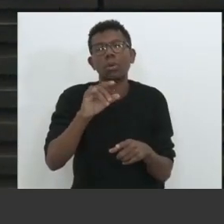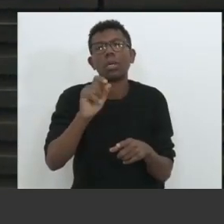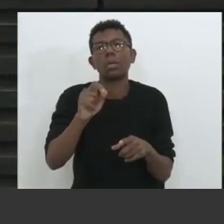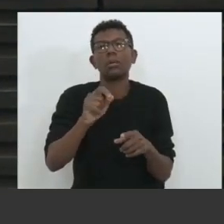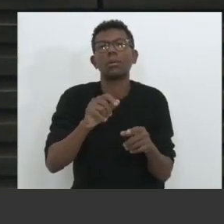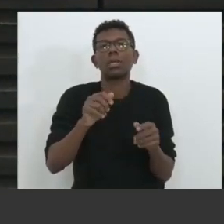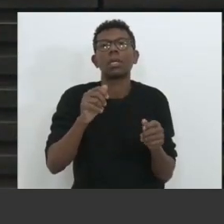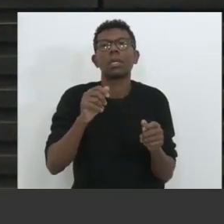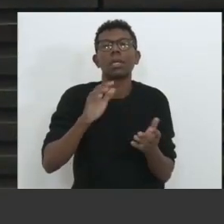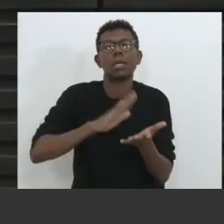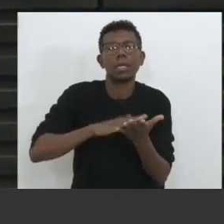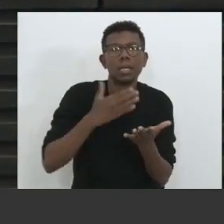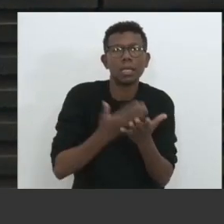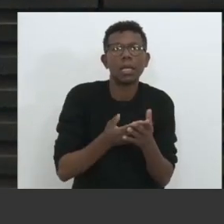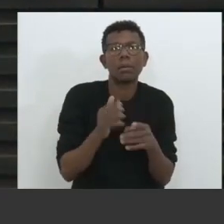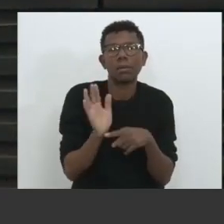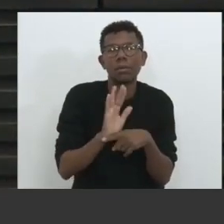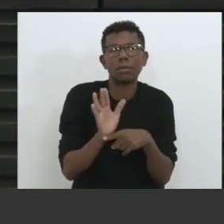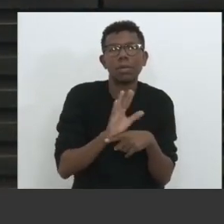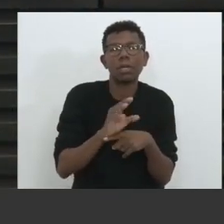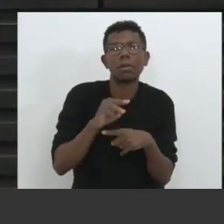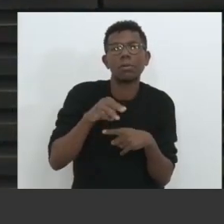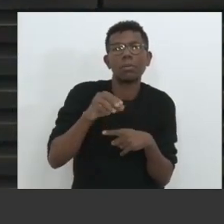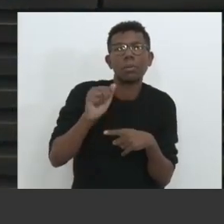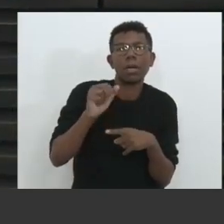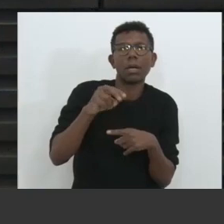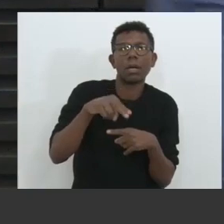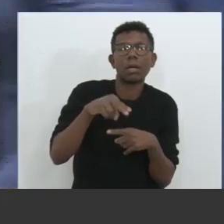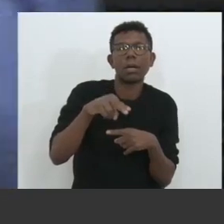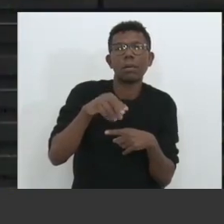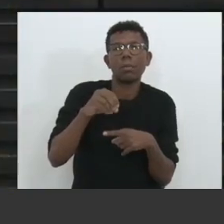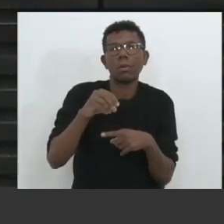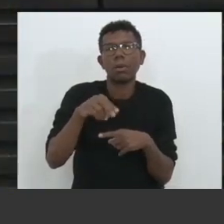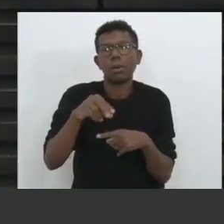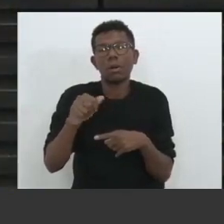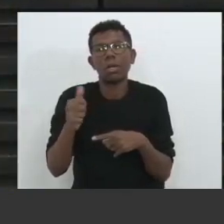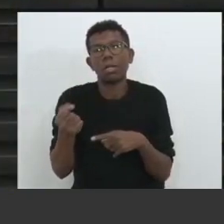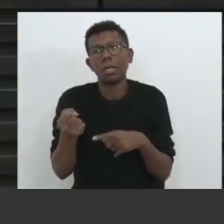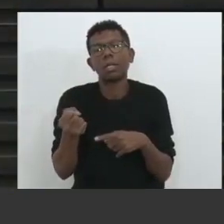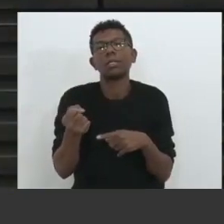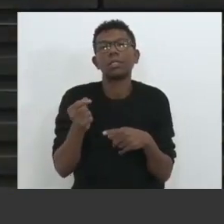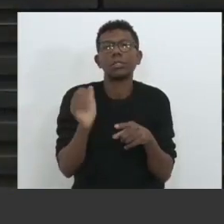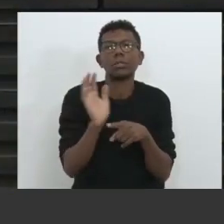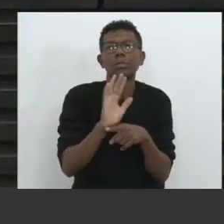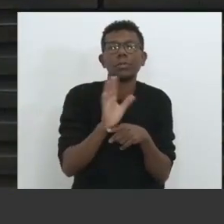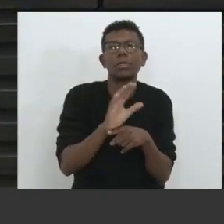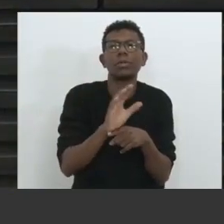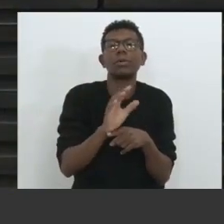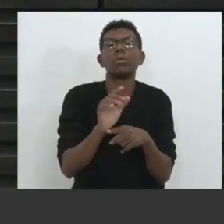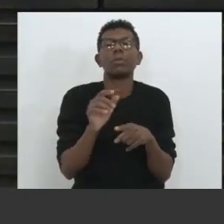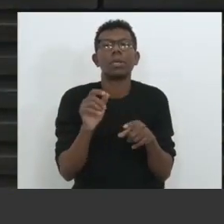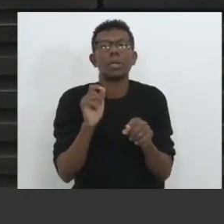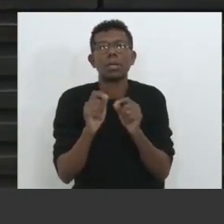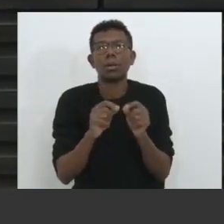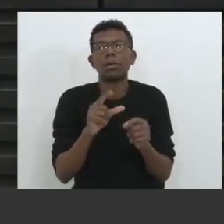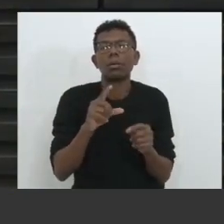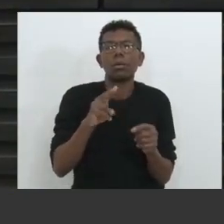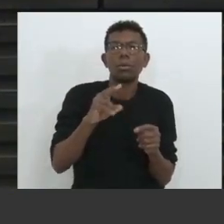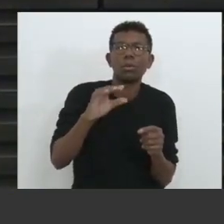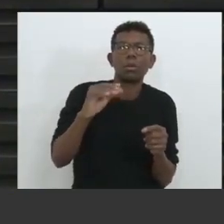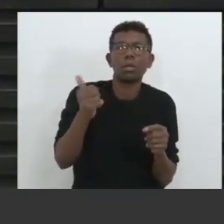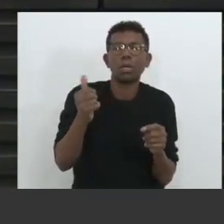intérpretes do filme Mamonas Assassinas o Lucas o Nelson e o William